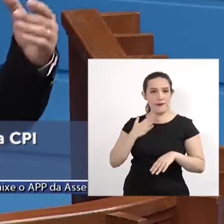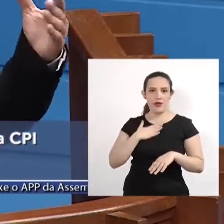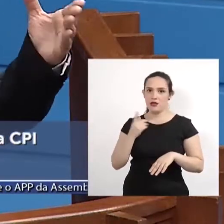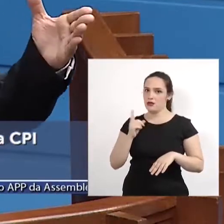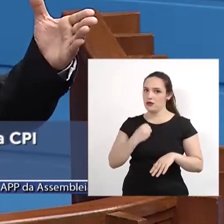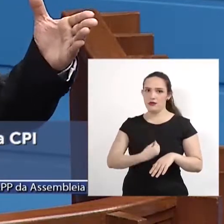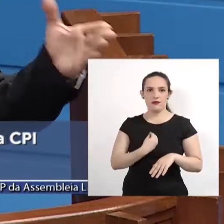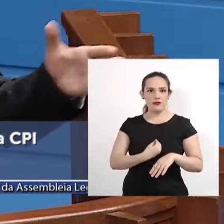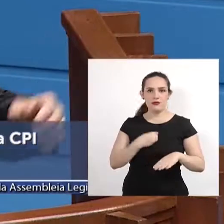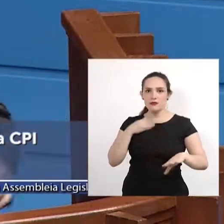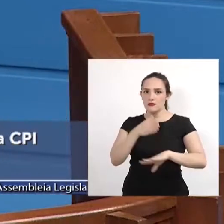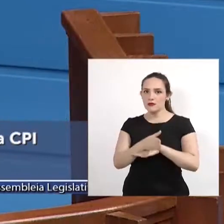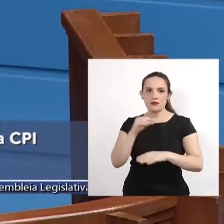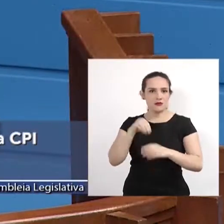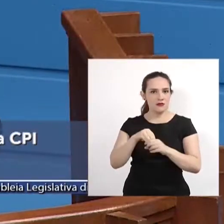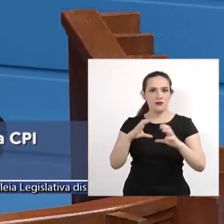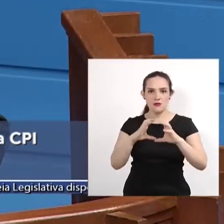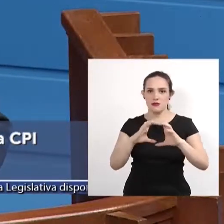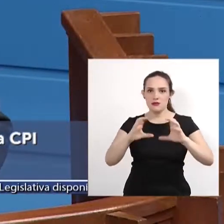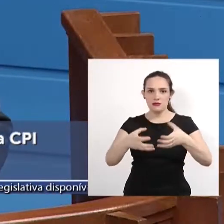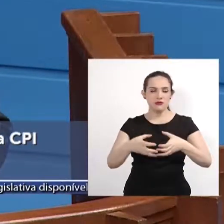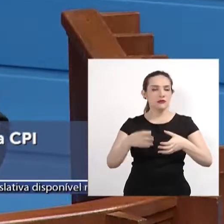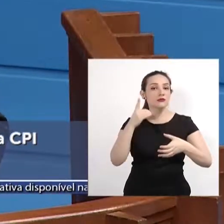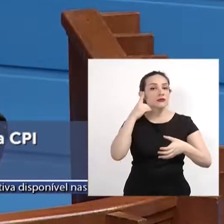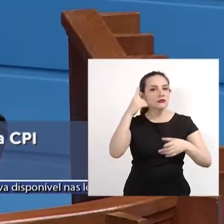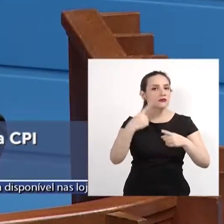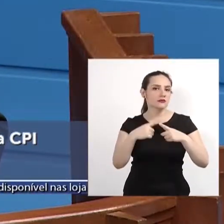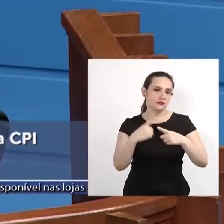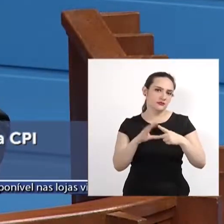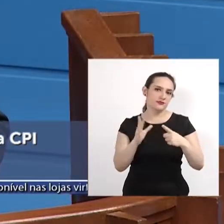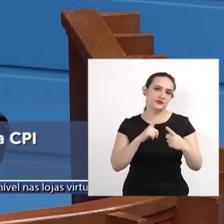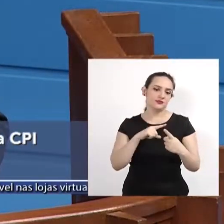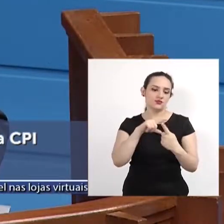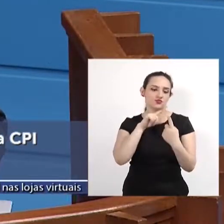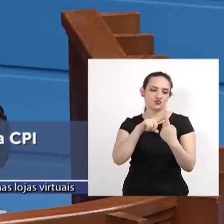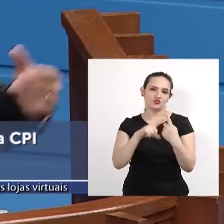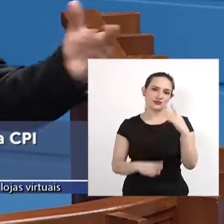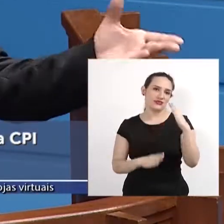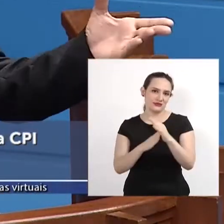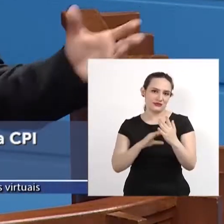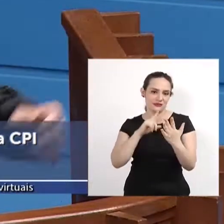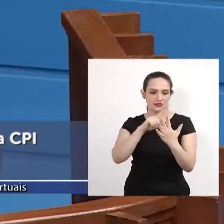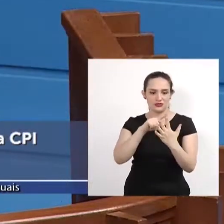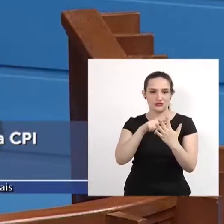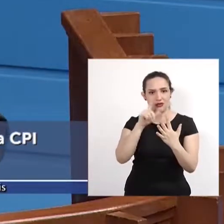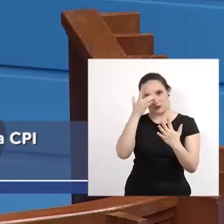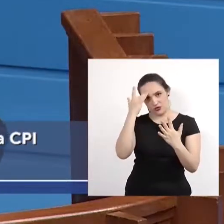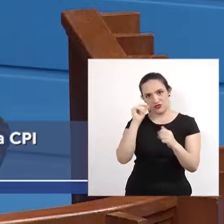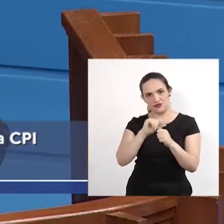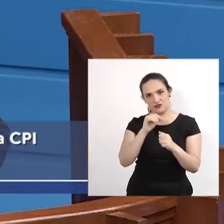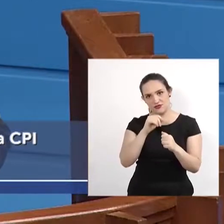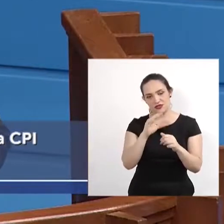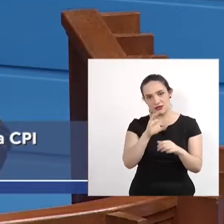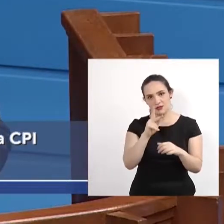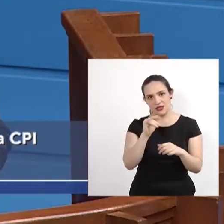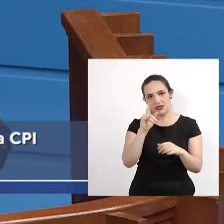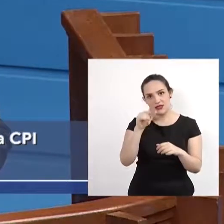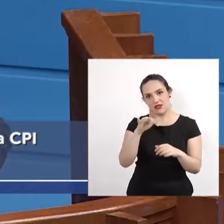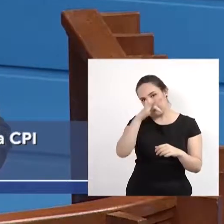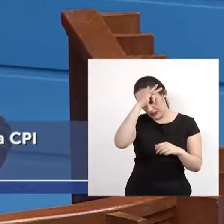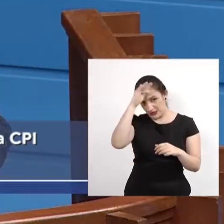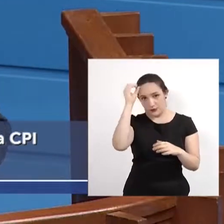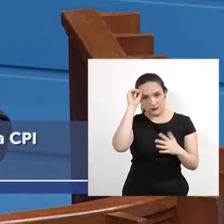comissão, pelo fato de que meu partido já tem um membro que é o autor dessa CPI, que é o deputado Felipe